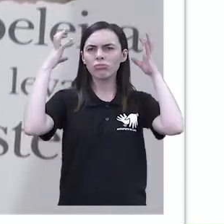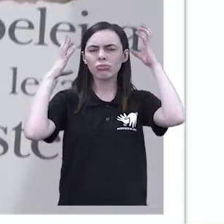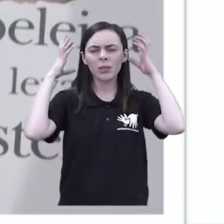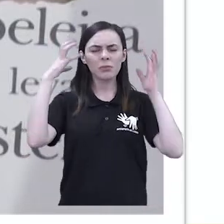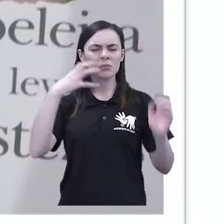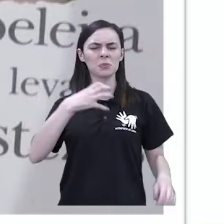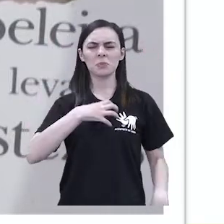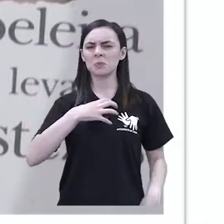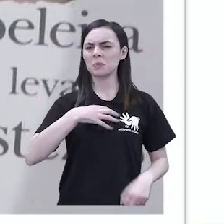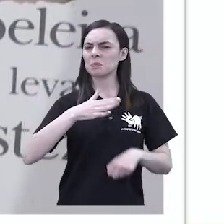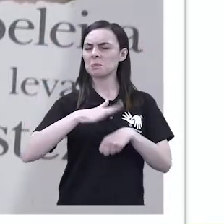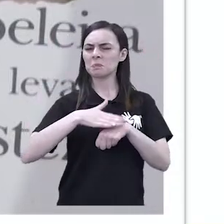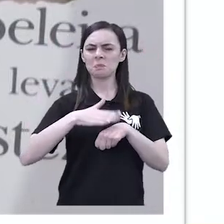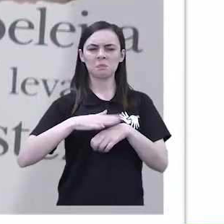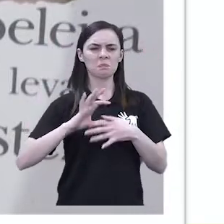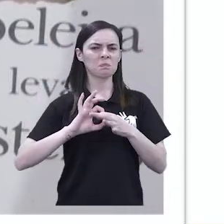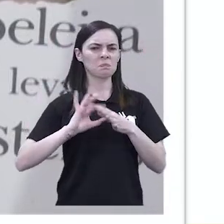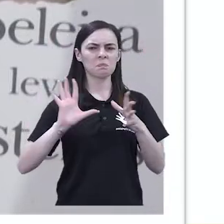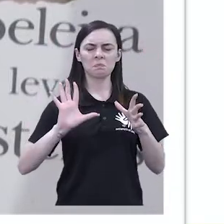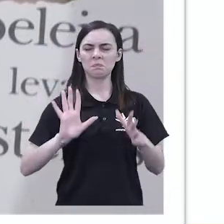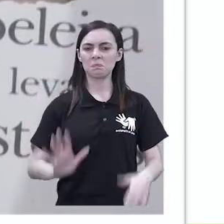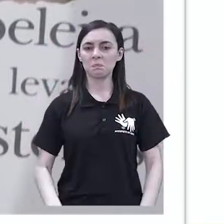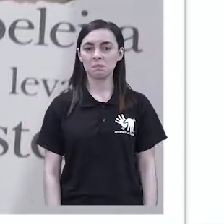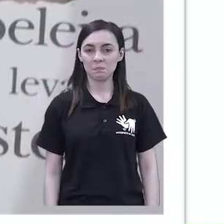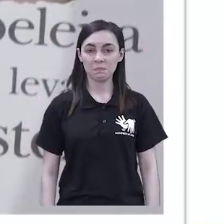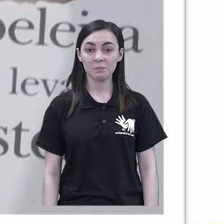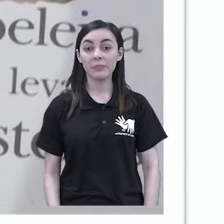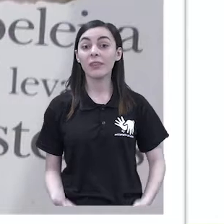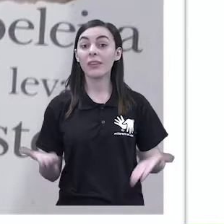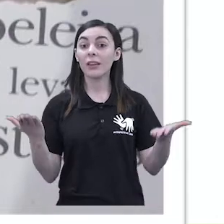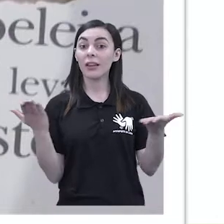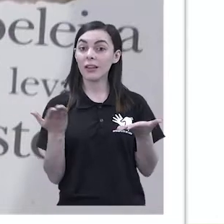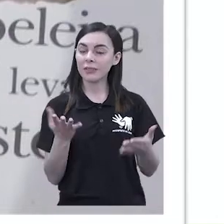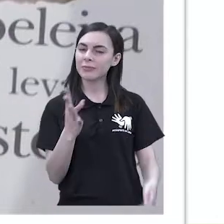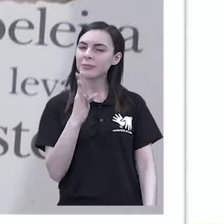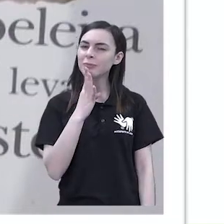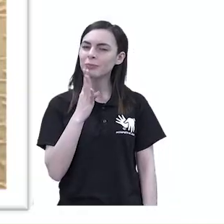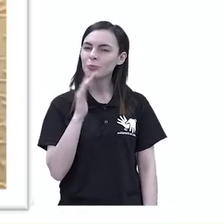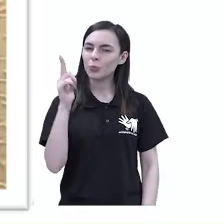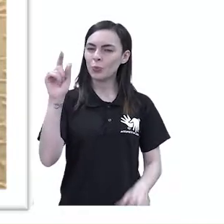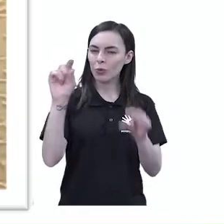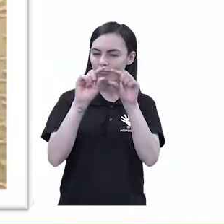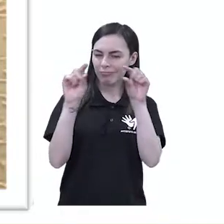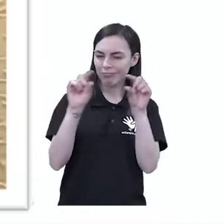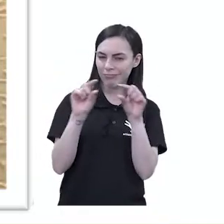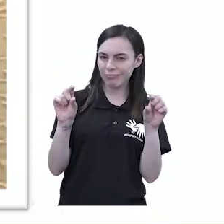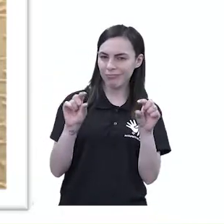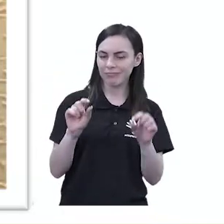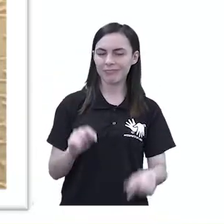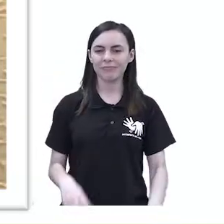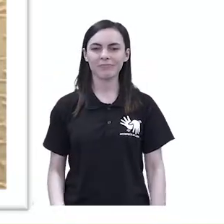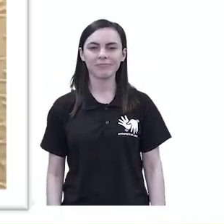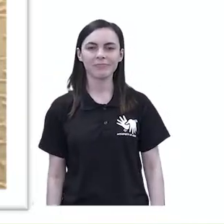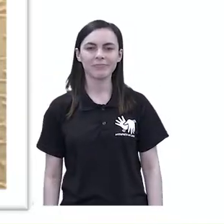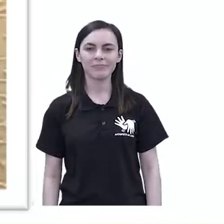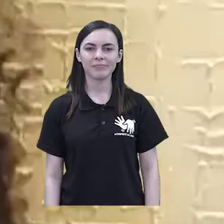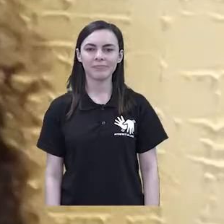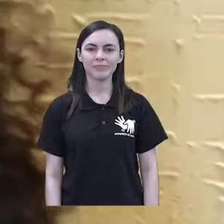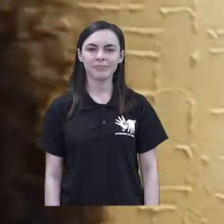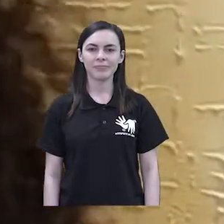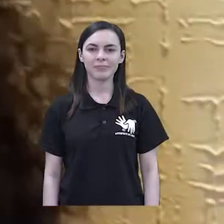que ela bem quiser. Ótimo! Vamos então conhecer mais um verso. Vamos